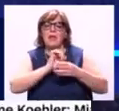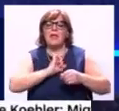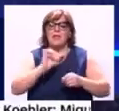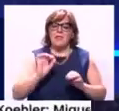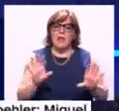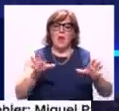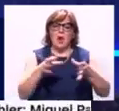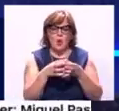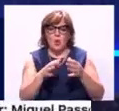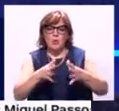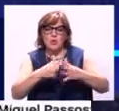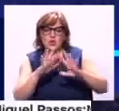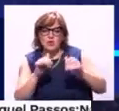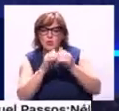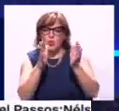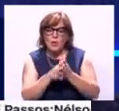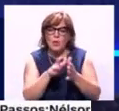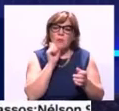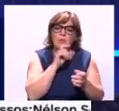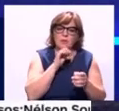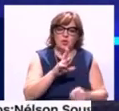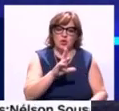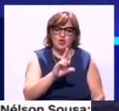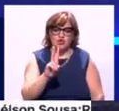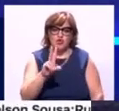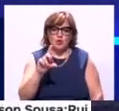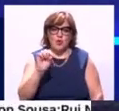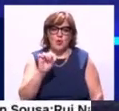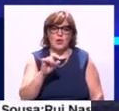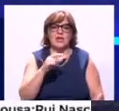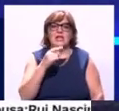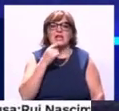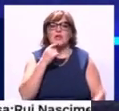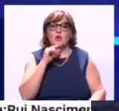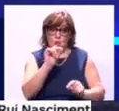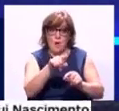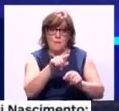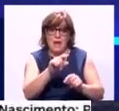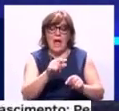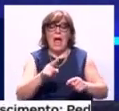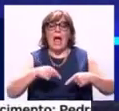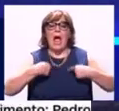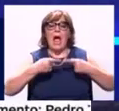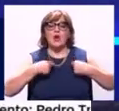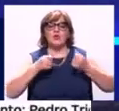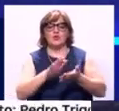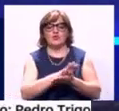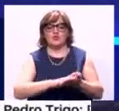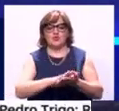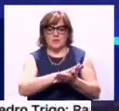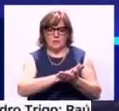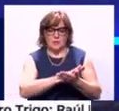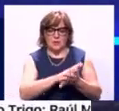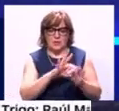enfim, essa estrutura toda, tantas Júlio, modalidades. Sabe como é que chama isso? Autossustentabilidade. Uhum. Eu vou-lhe dar um exemplo.